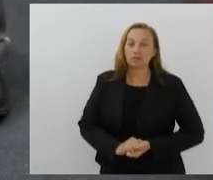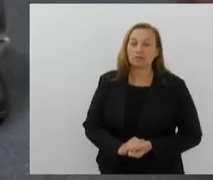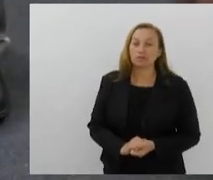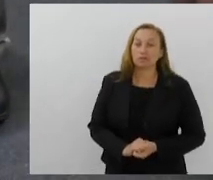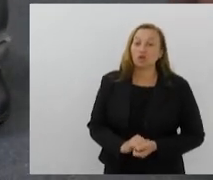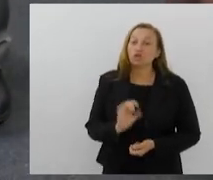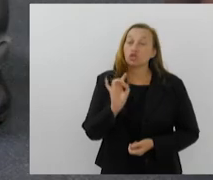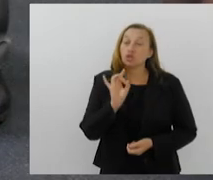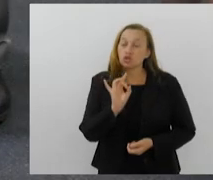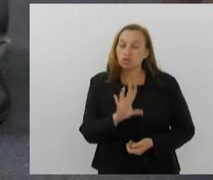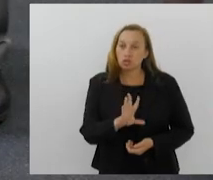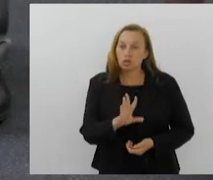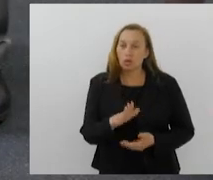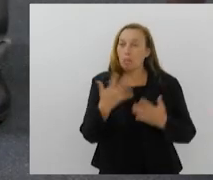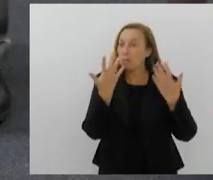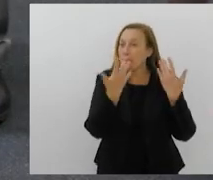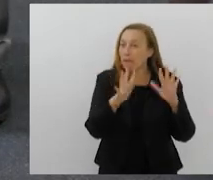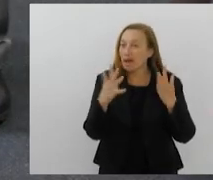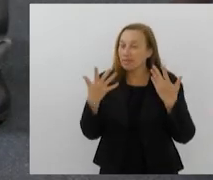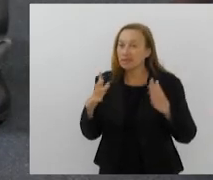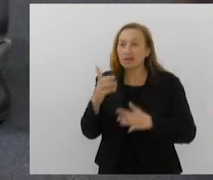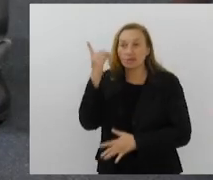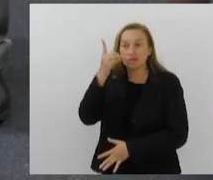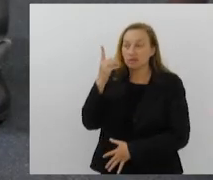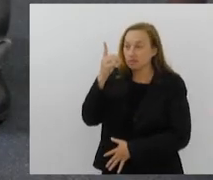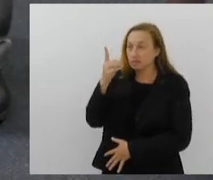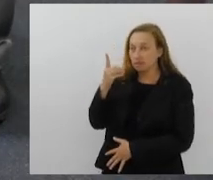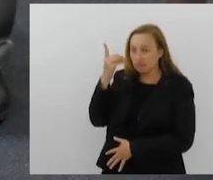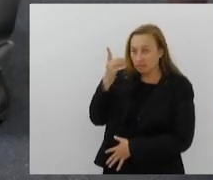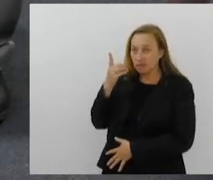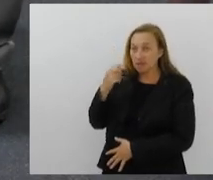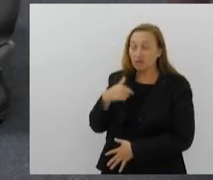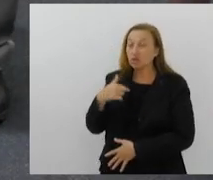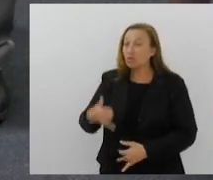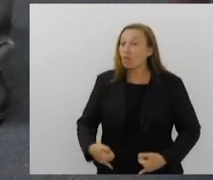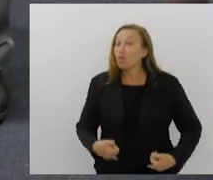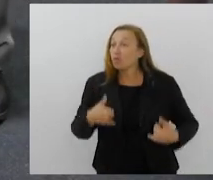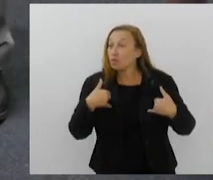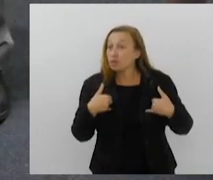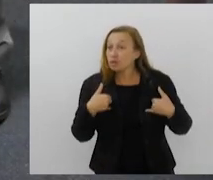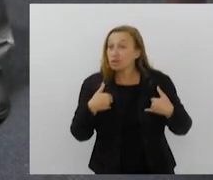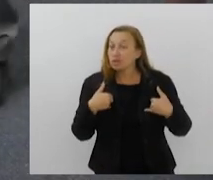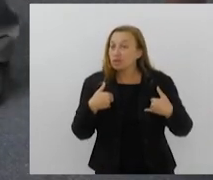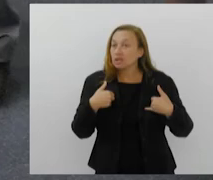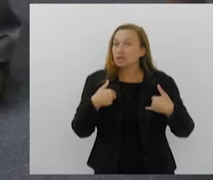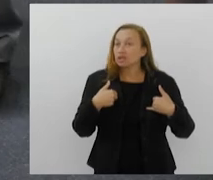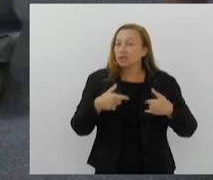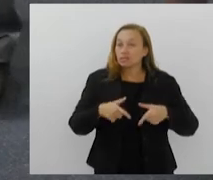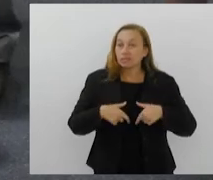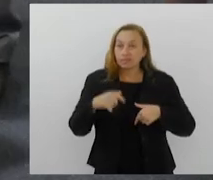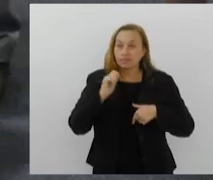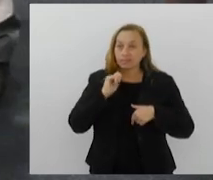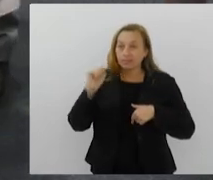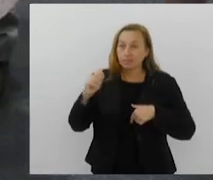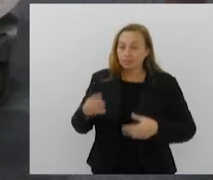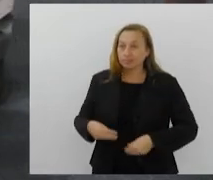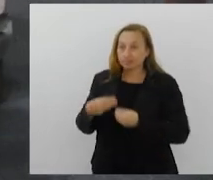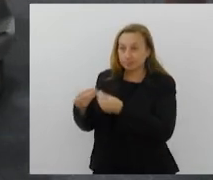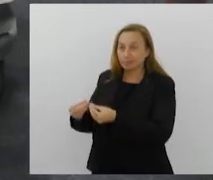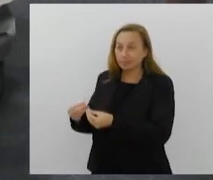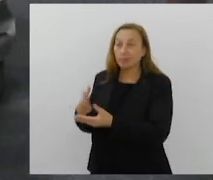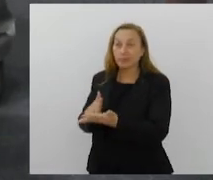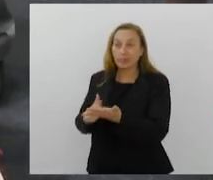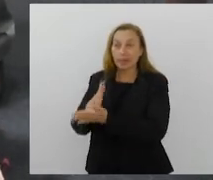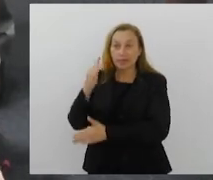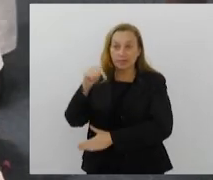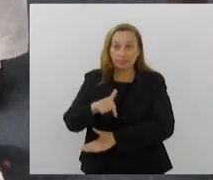só parabenizar esse deputado, o qual eu tive a honra de dar a medalha Tiradentes para ele, e que foi aprovada